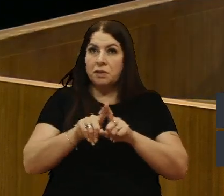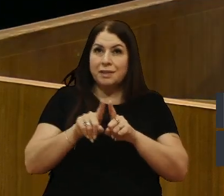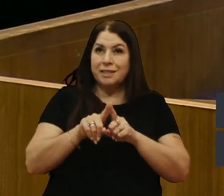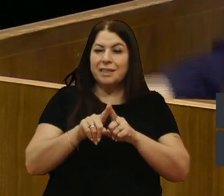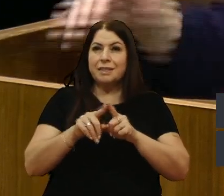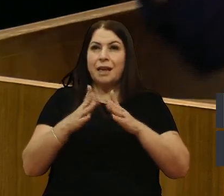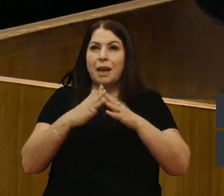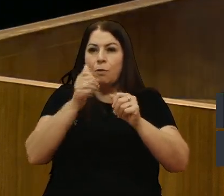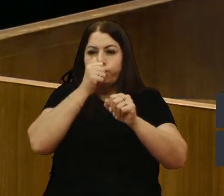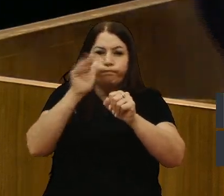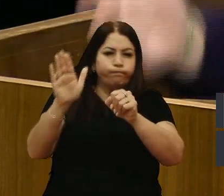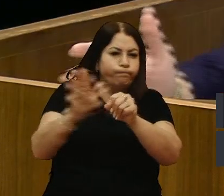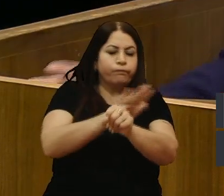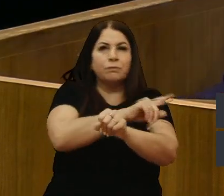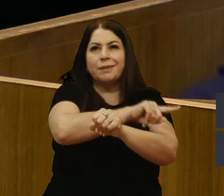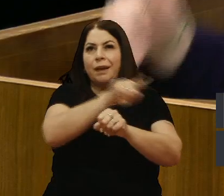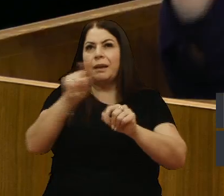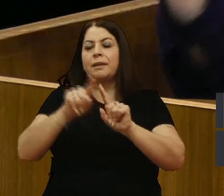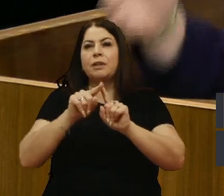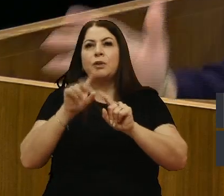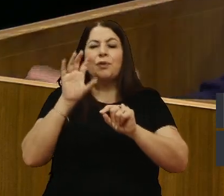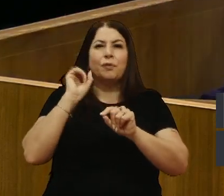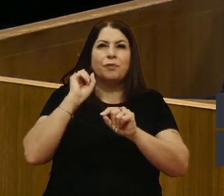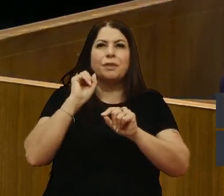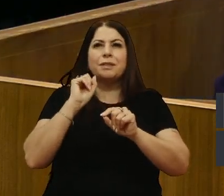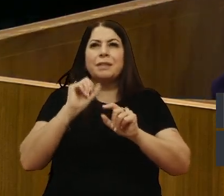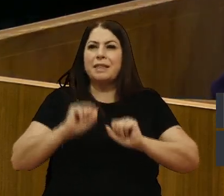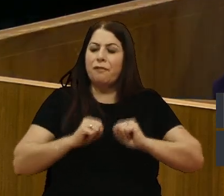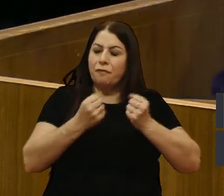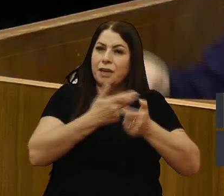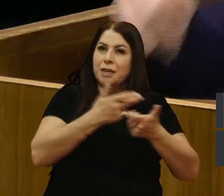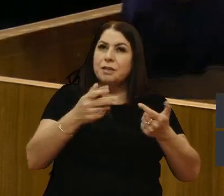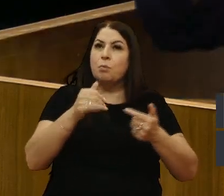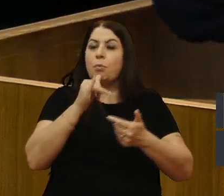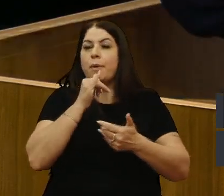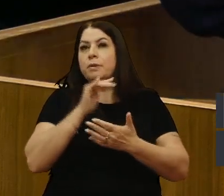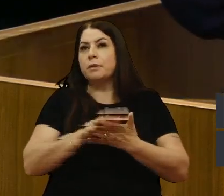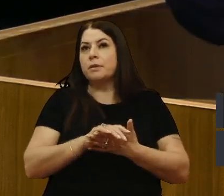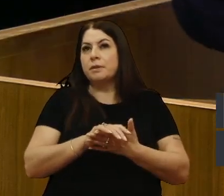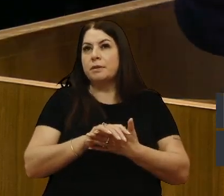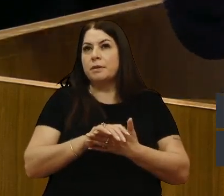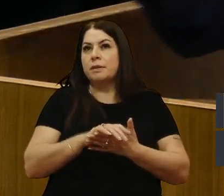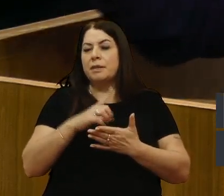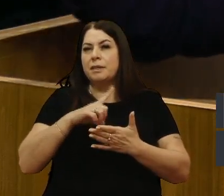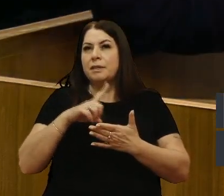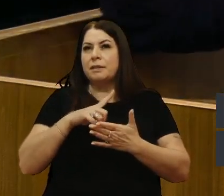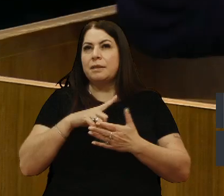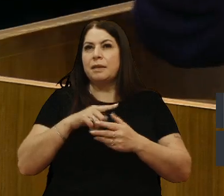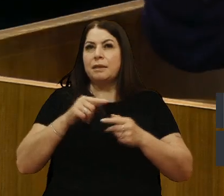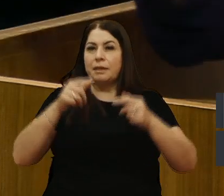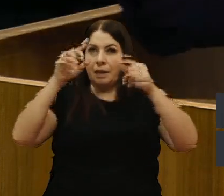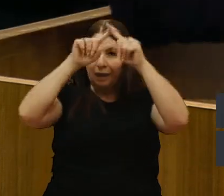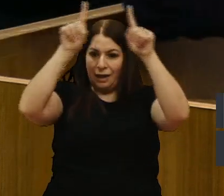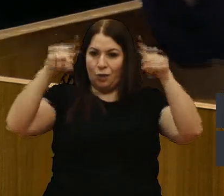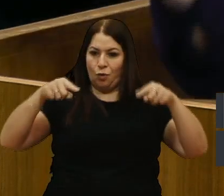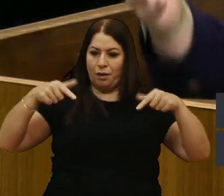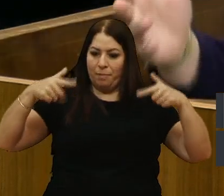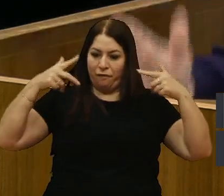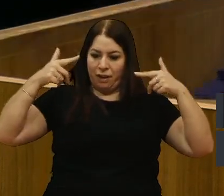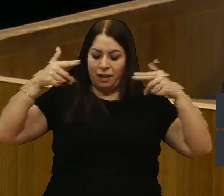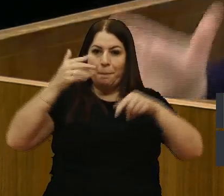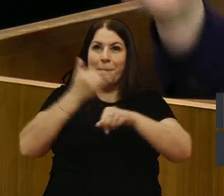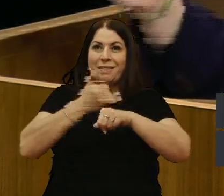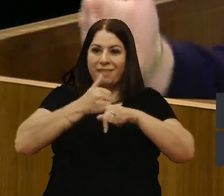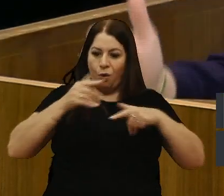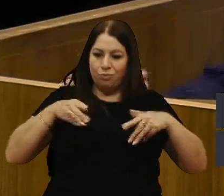casa lotada, tenho certeza que eu ouviria diversas defesas, né, como, por exemplo, tem que ter detector de metais na entrada das escolas e não sei o